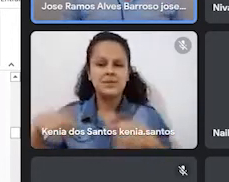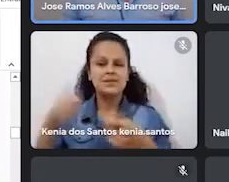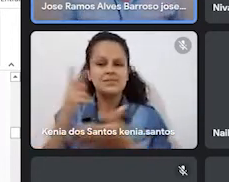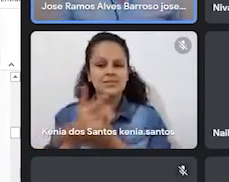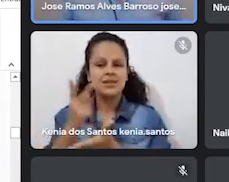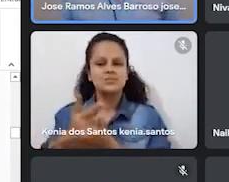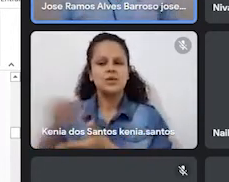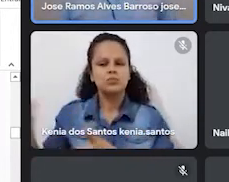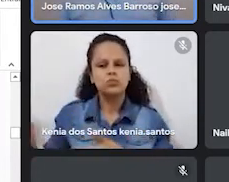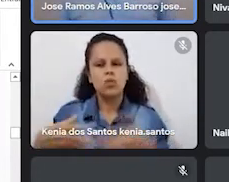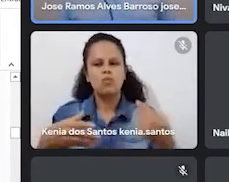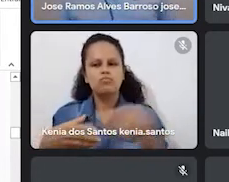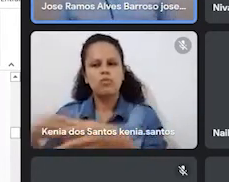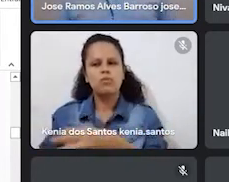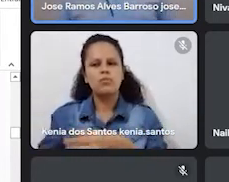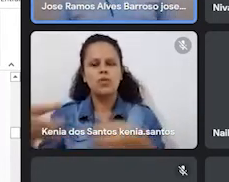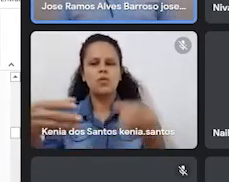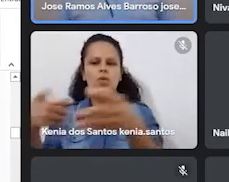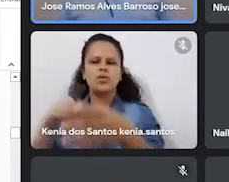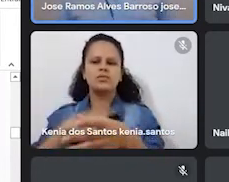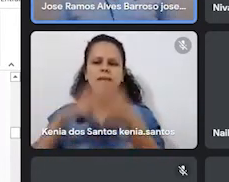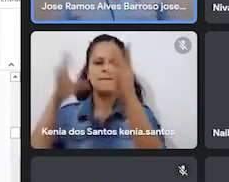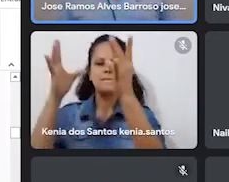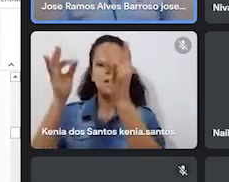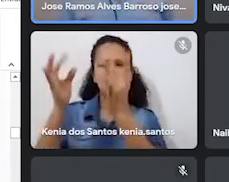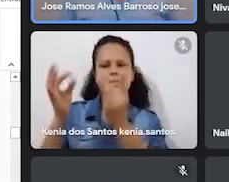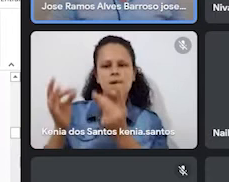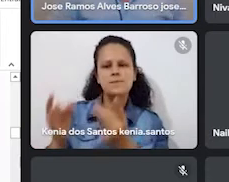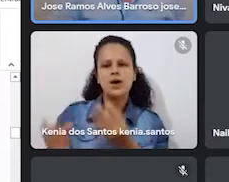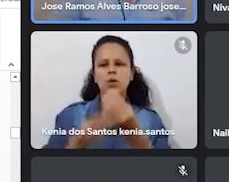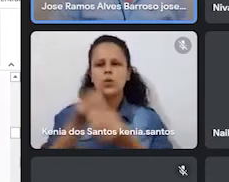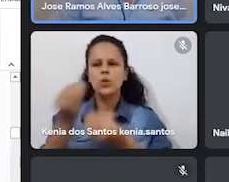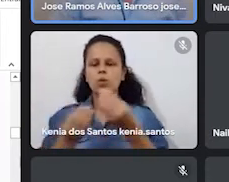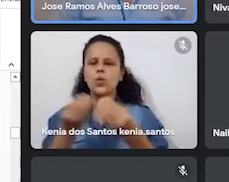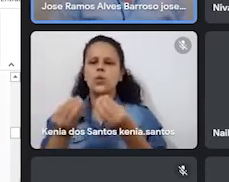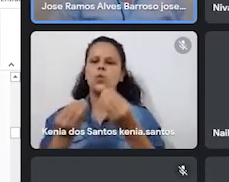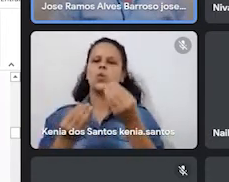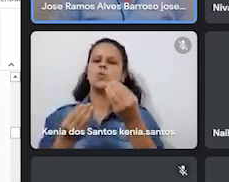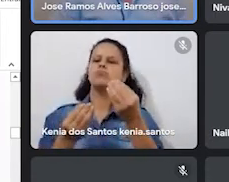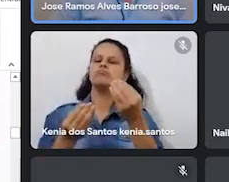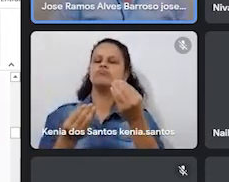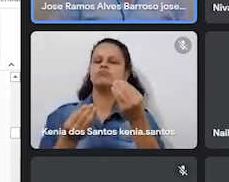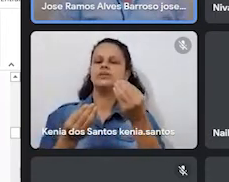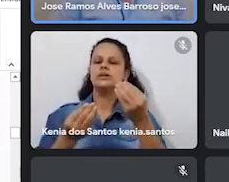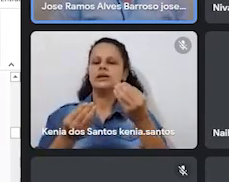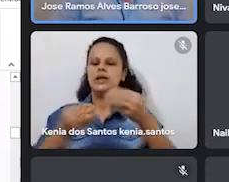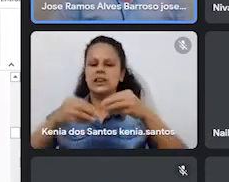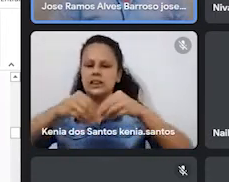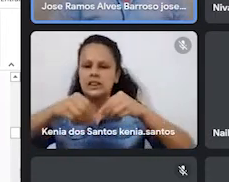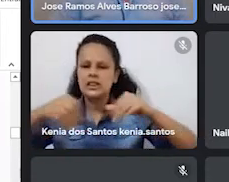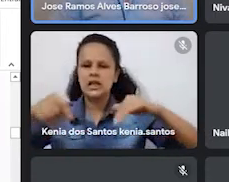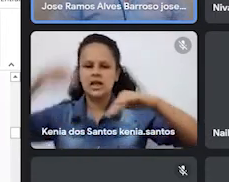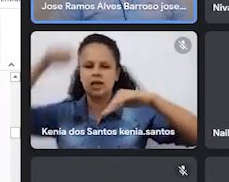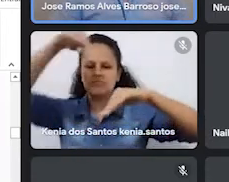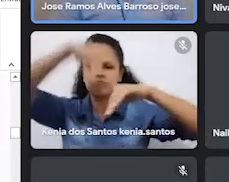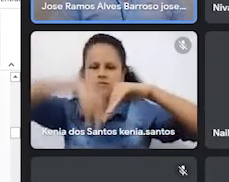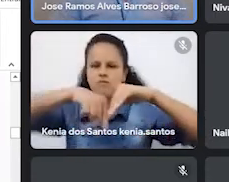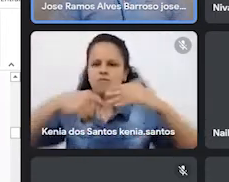com especificações do sistema de aterramento e demais equipamentos e dispositivos